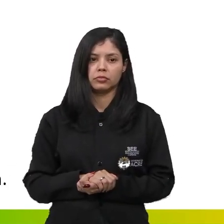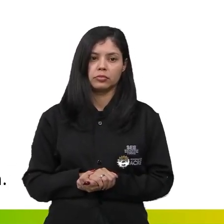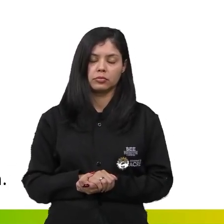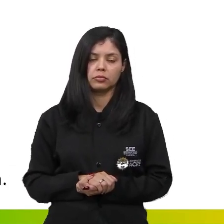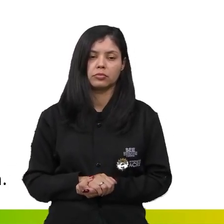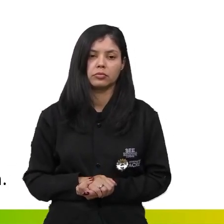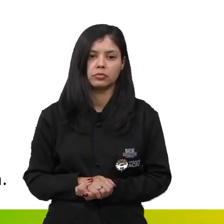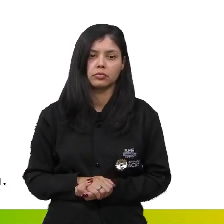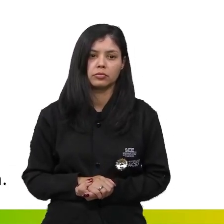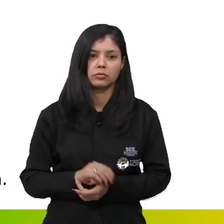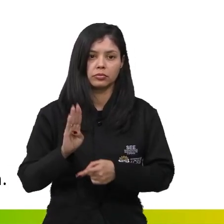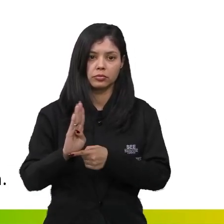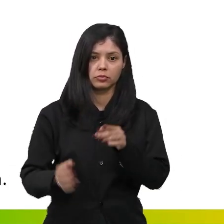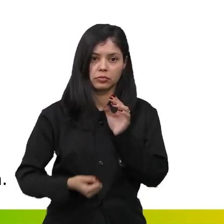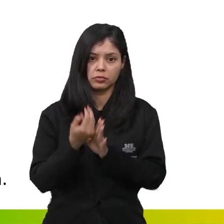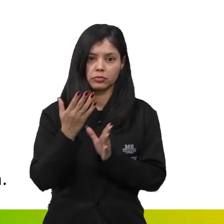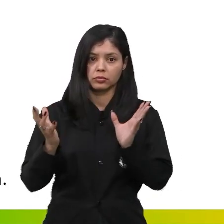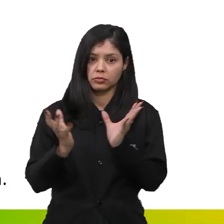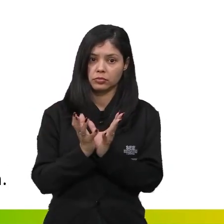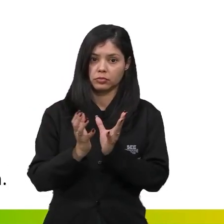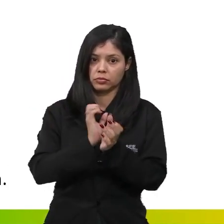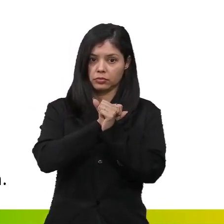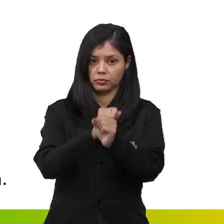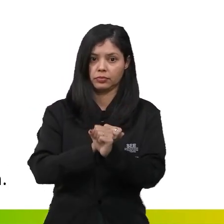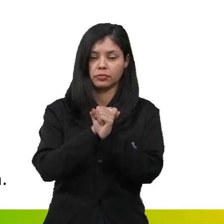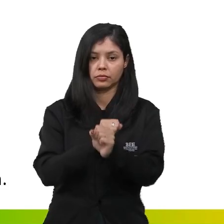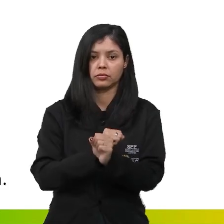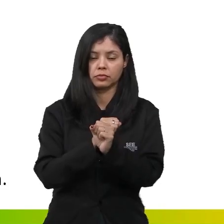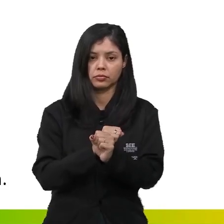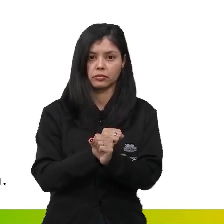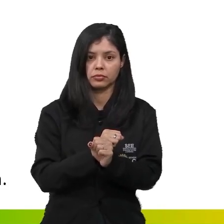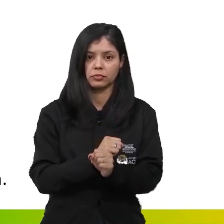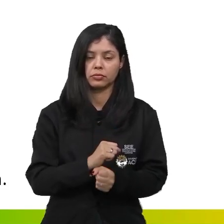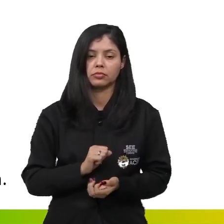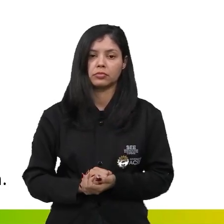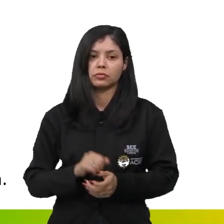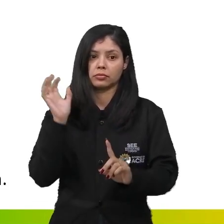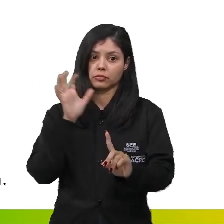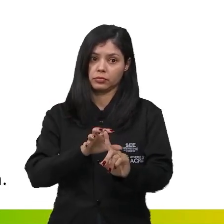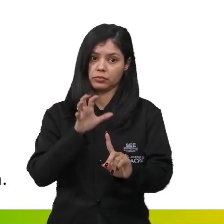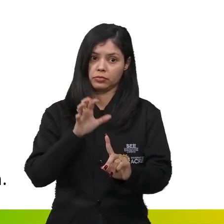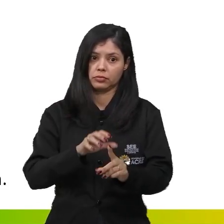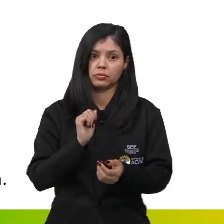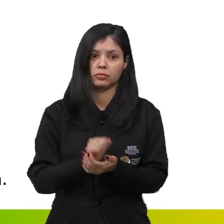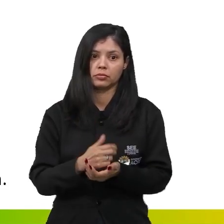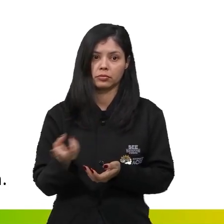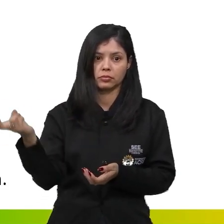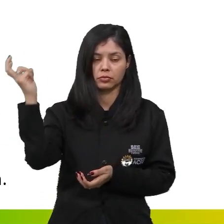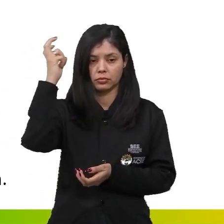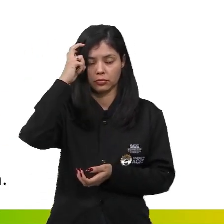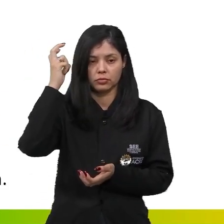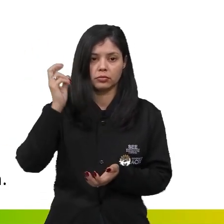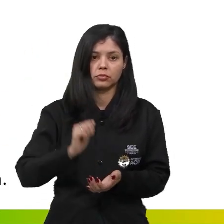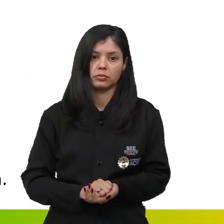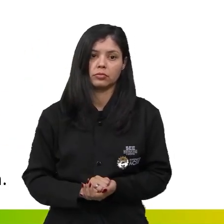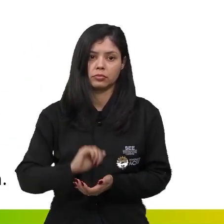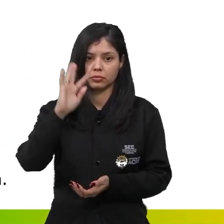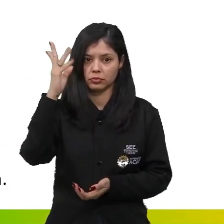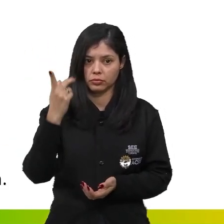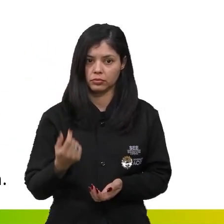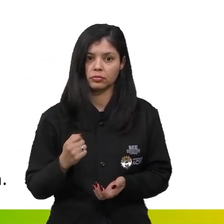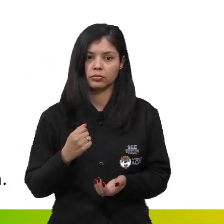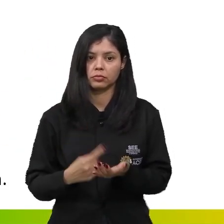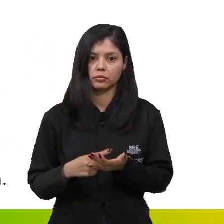colonial. B. O surgimento de comunidades de ex-escravizados e influências